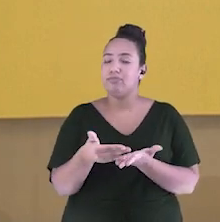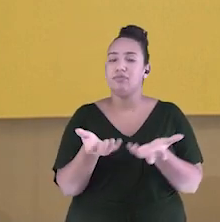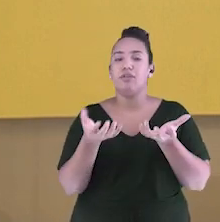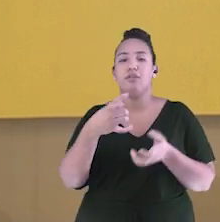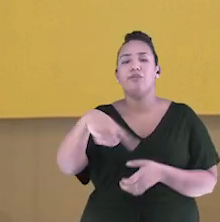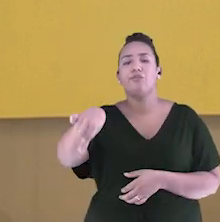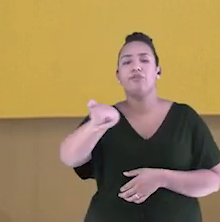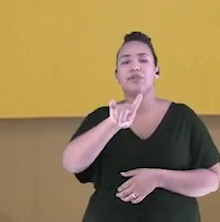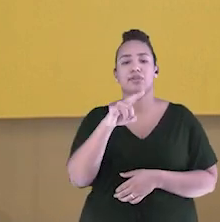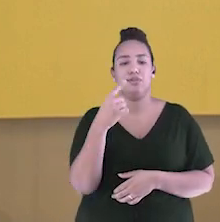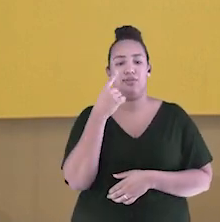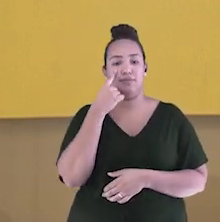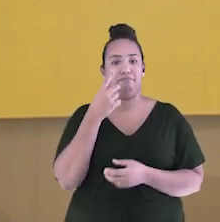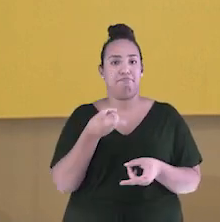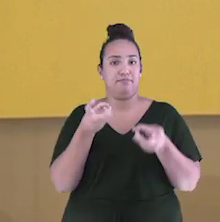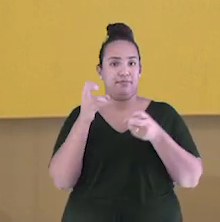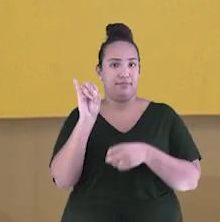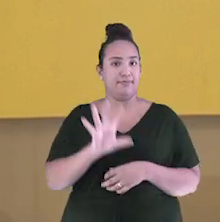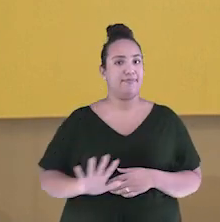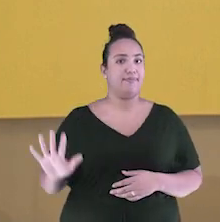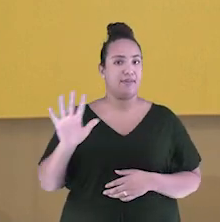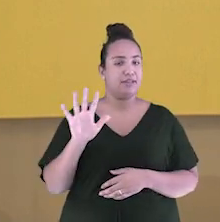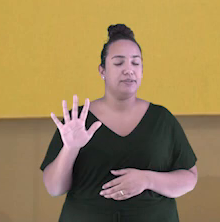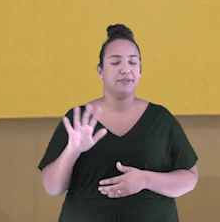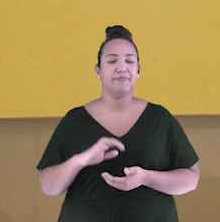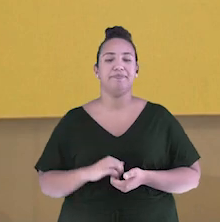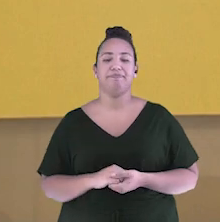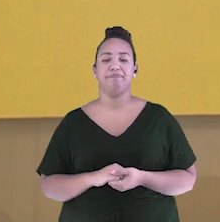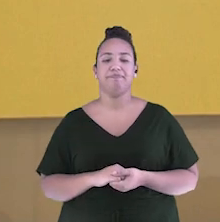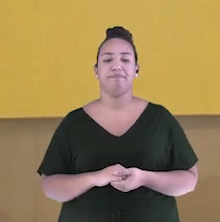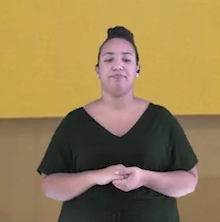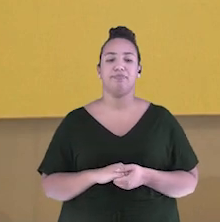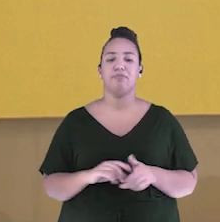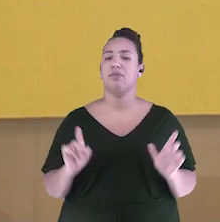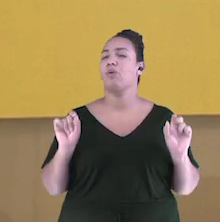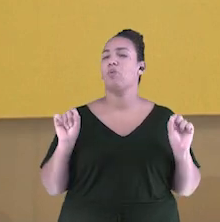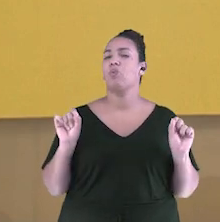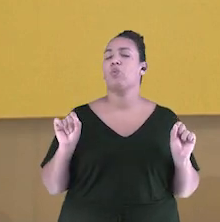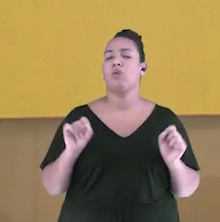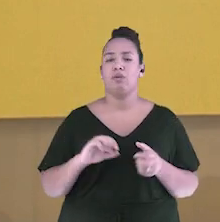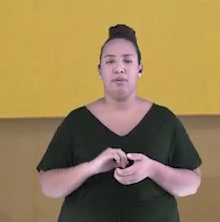que vocês observem esta imagem. O que são?